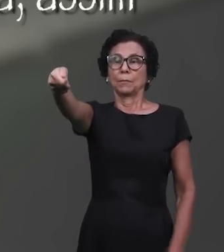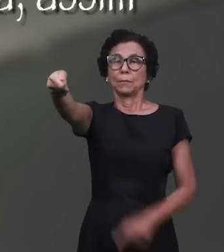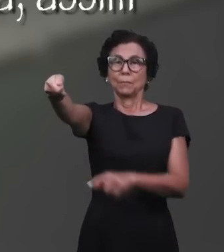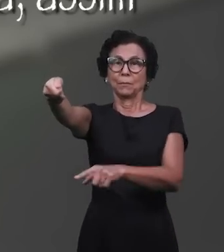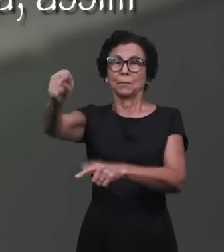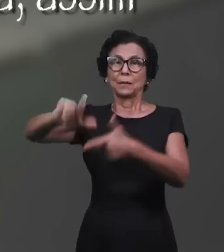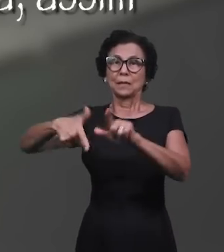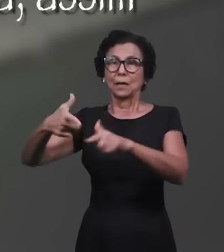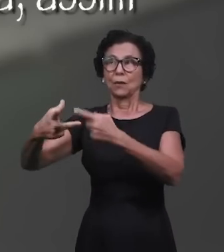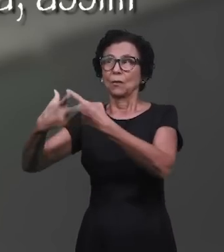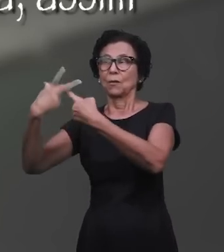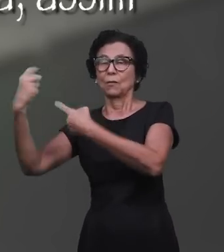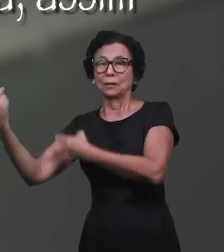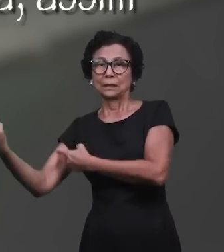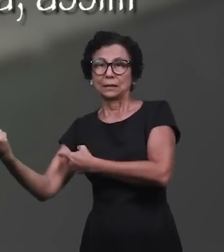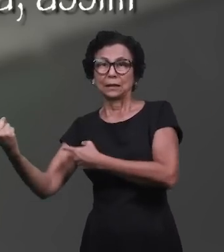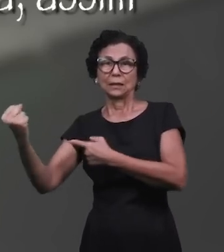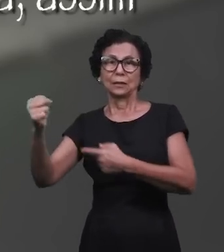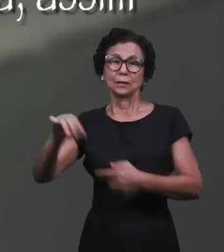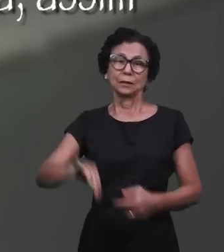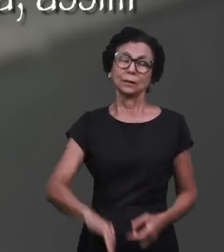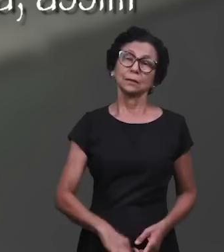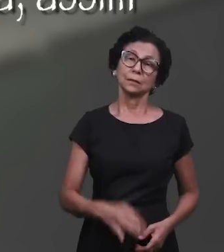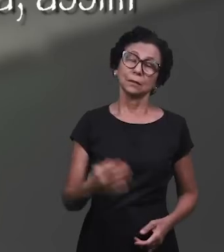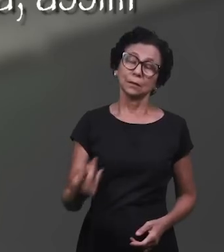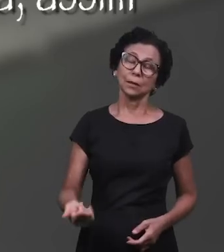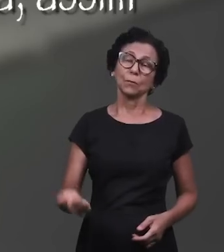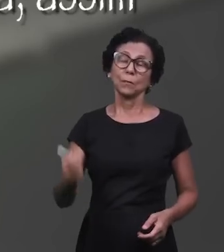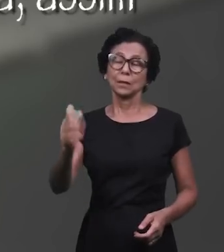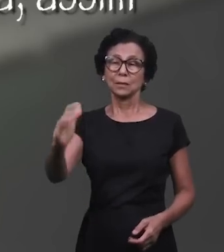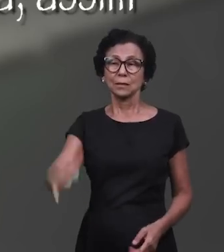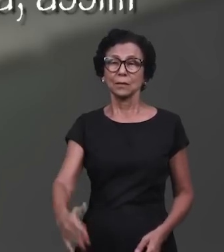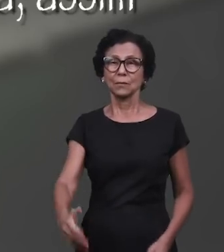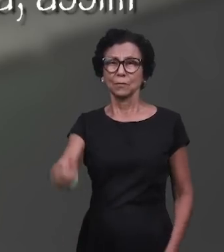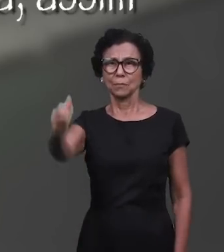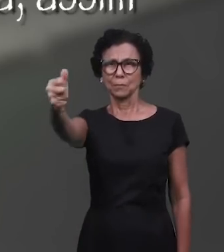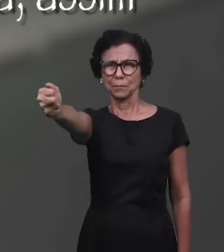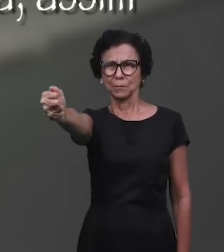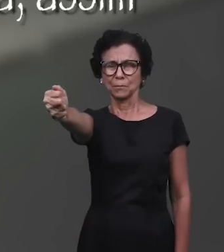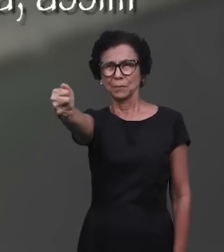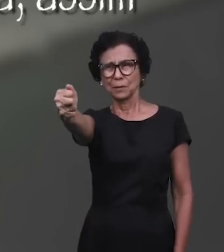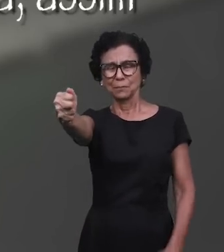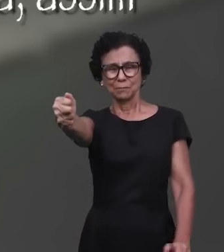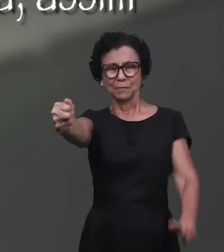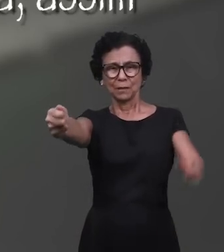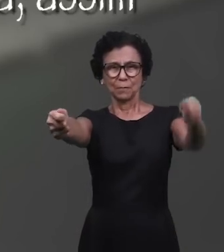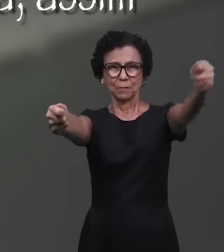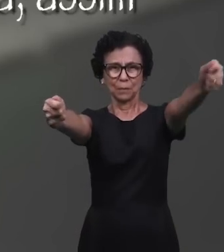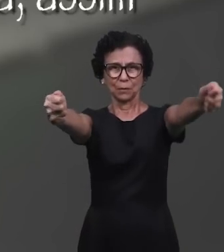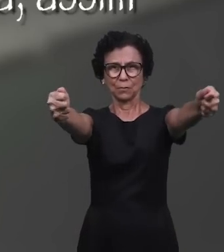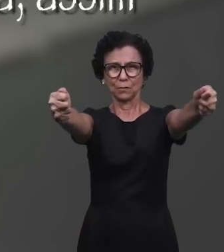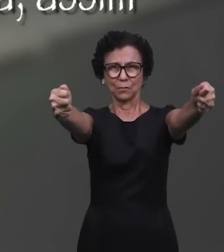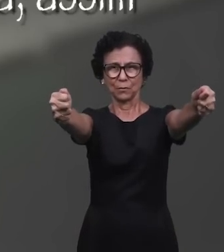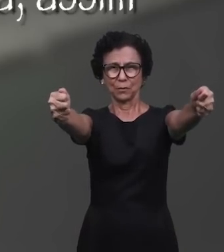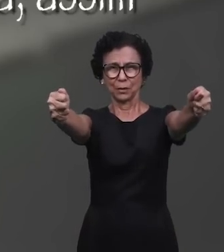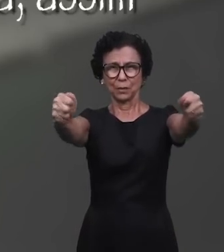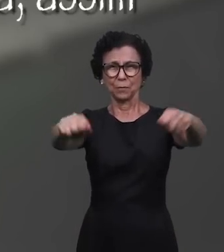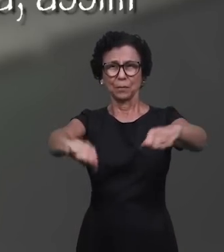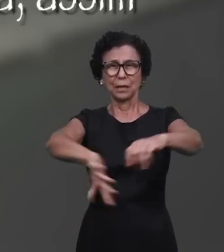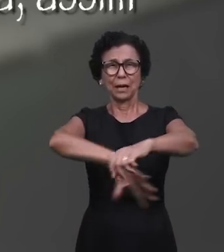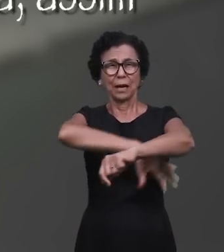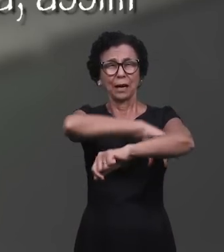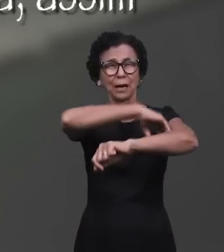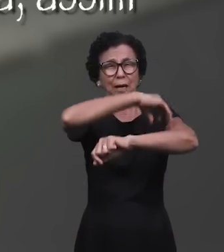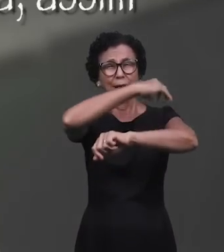sustentaram as suas mãos, um de um lado e o outro de outro. Assim, ficaram suas mãos firmes até que o sol se